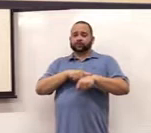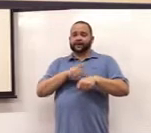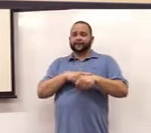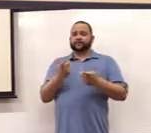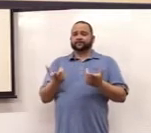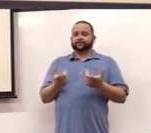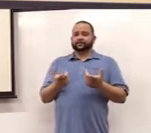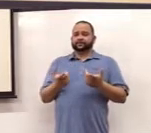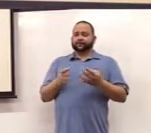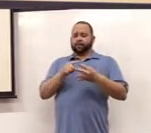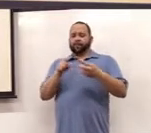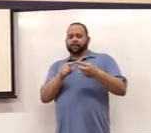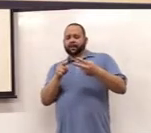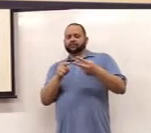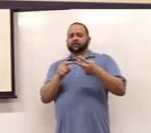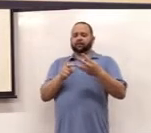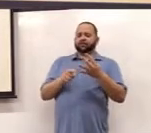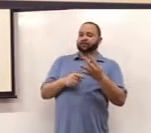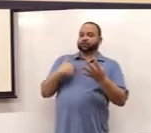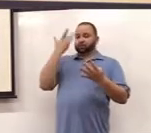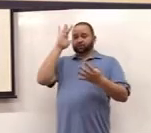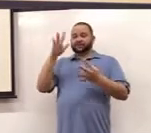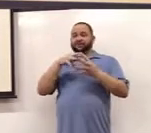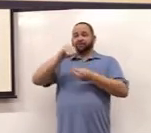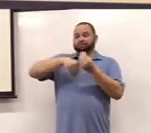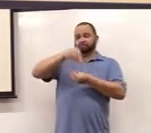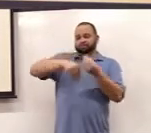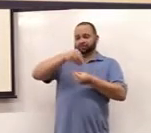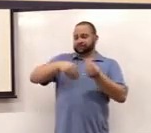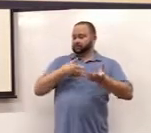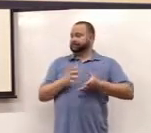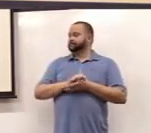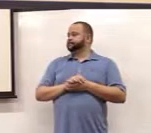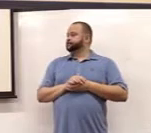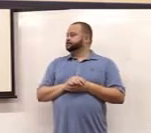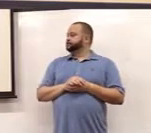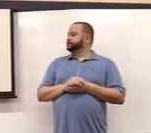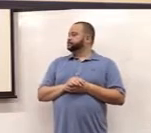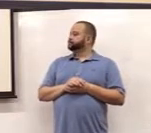dela, onde que ela tá. Tara, tara, tara.